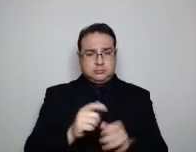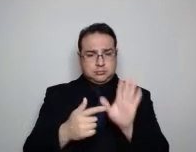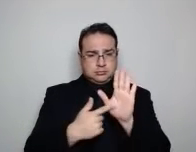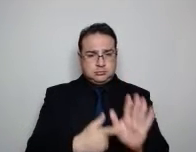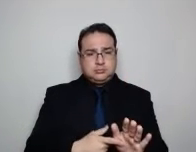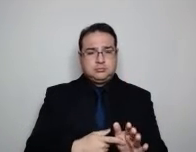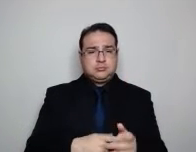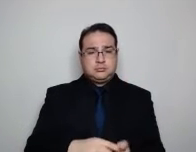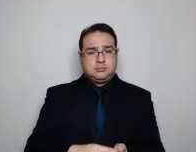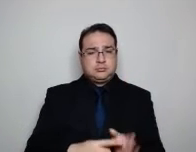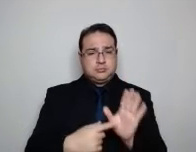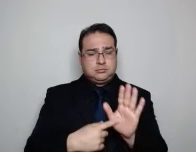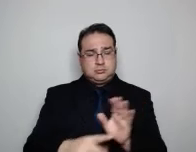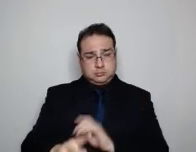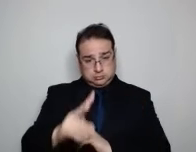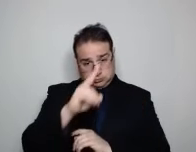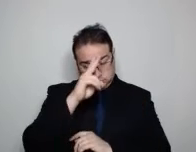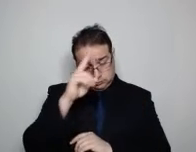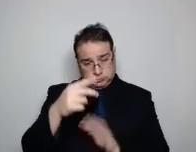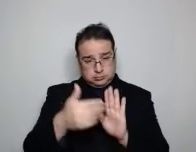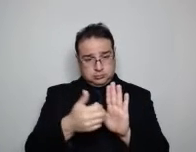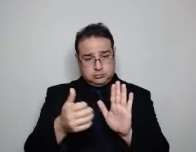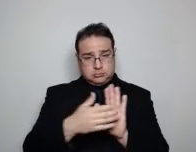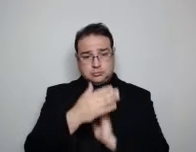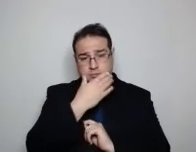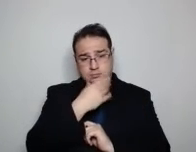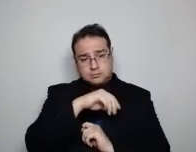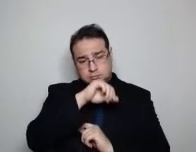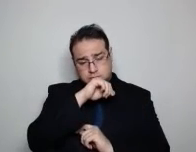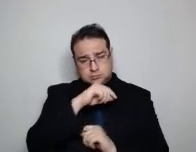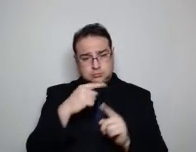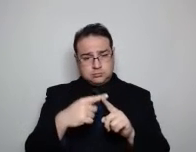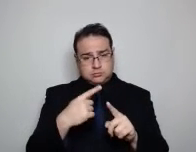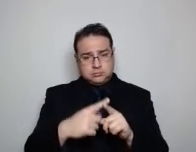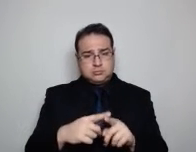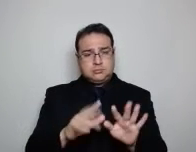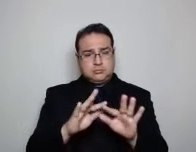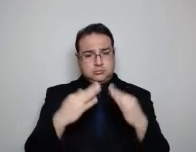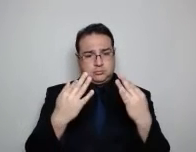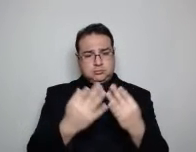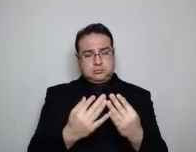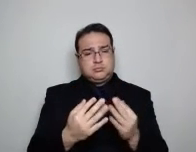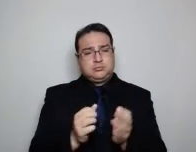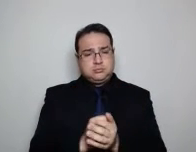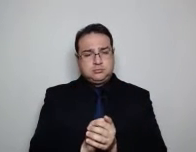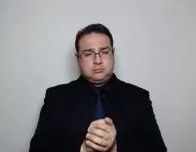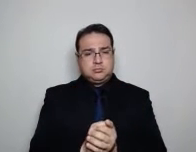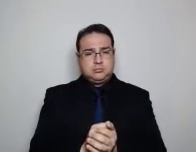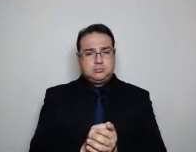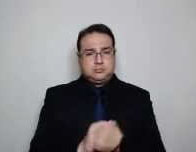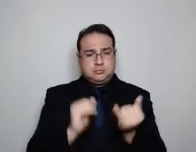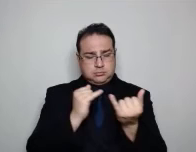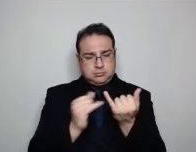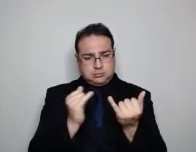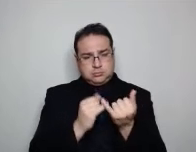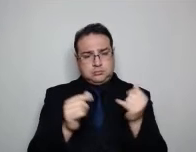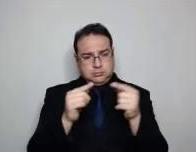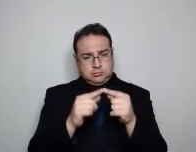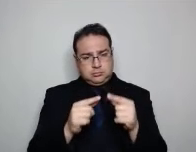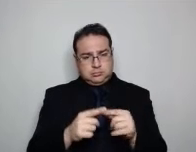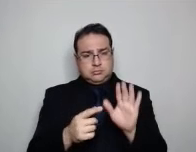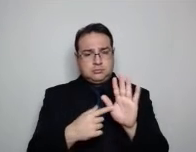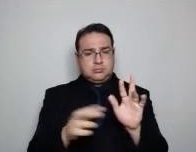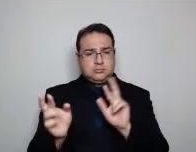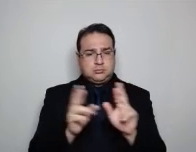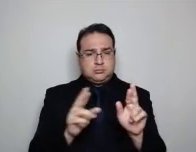graves que tirem do pai esse poder familiar, essa é uma suspensão parcial do poder familiar relacionado ao exercício